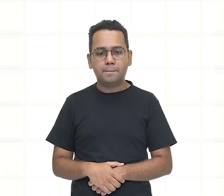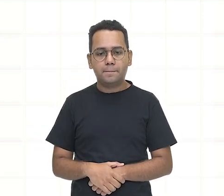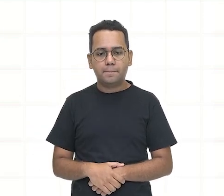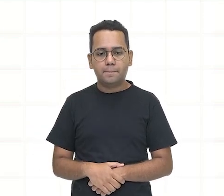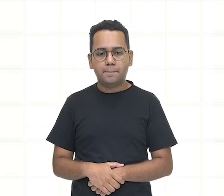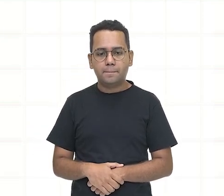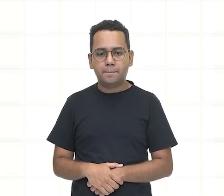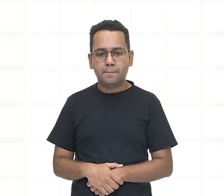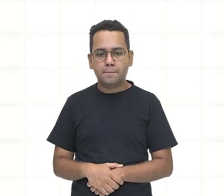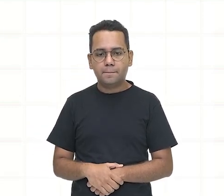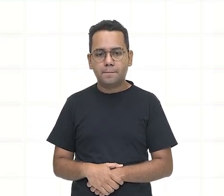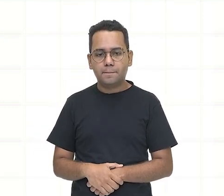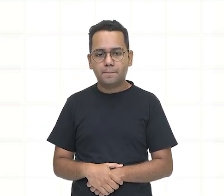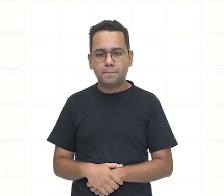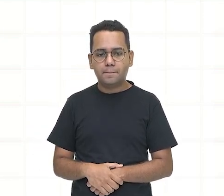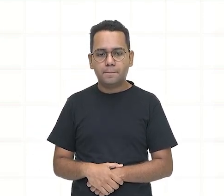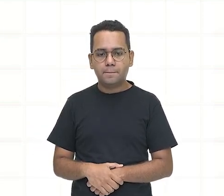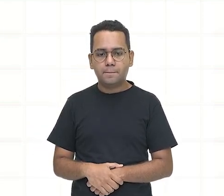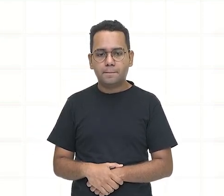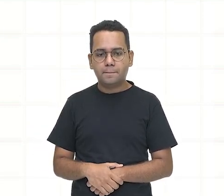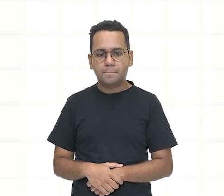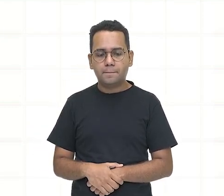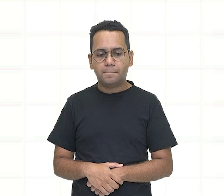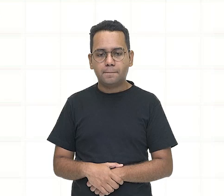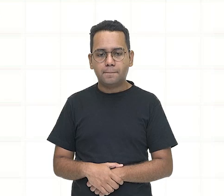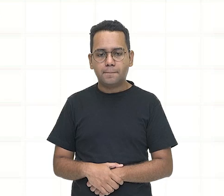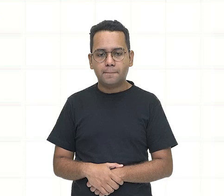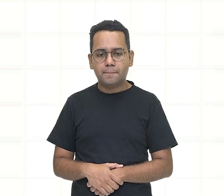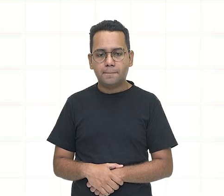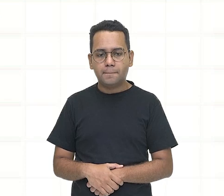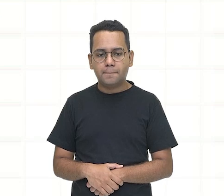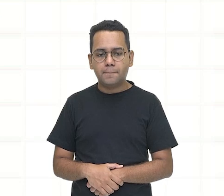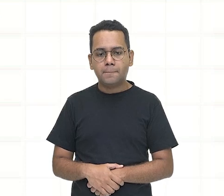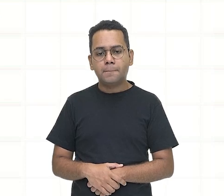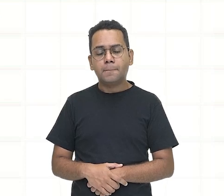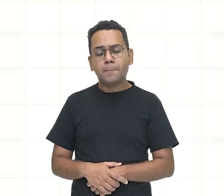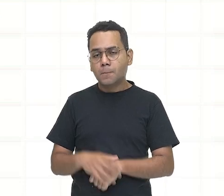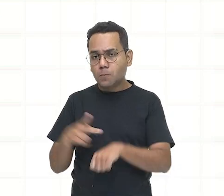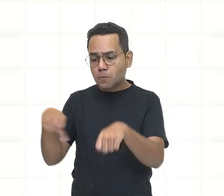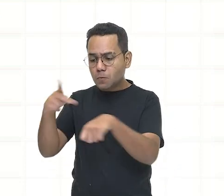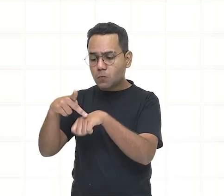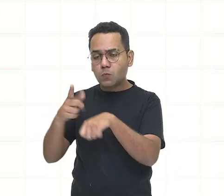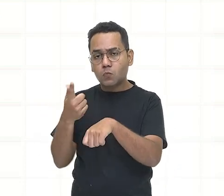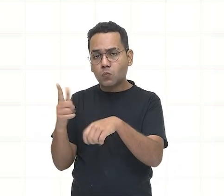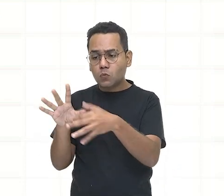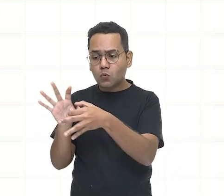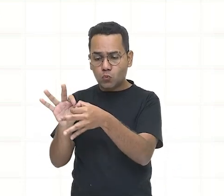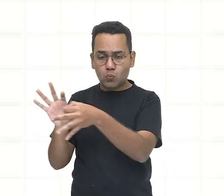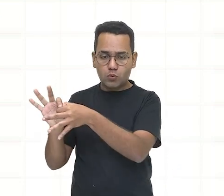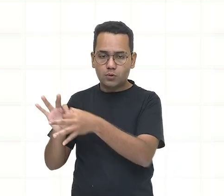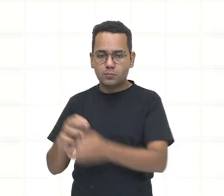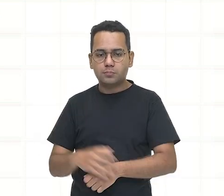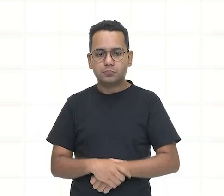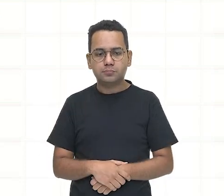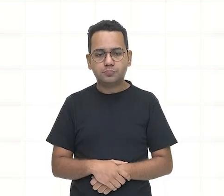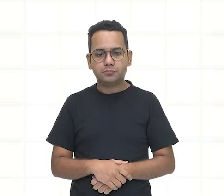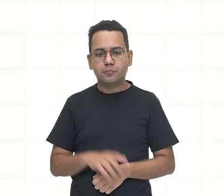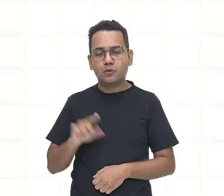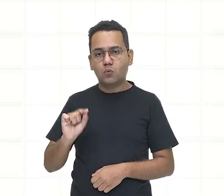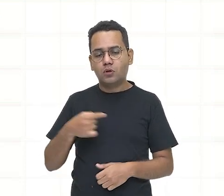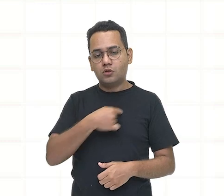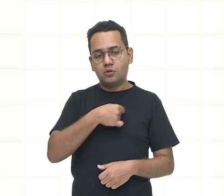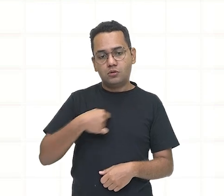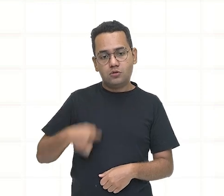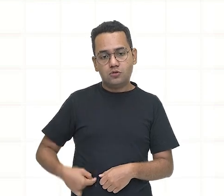japonesa aqui, porém vai ter também muita conexão com outros países, não somente na Ásia, assim como a China,